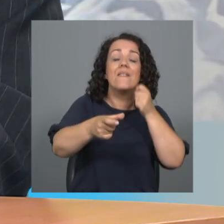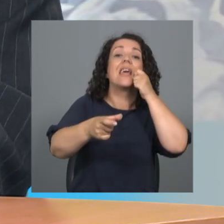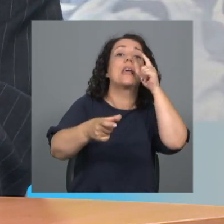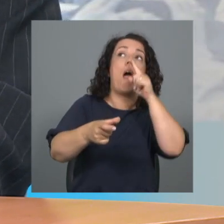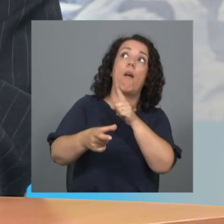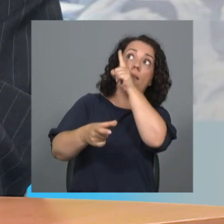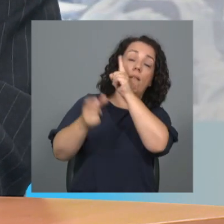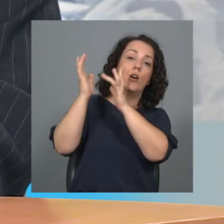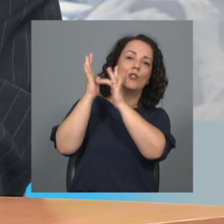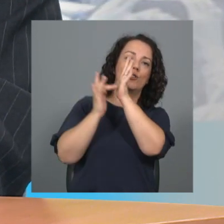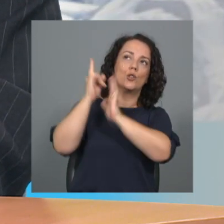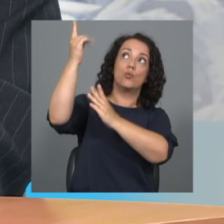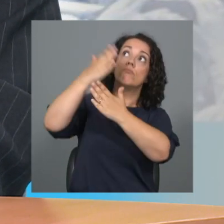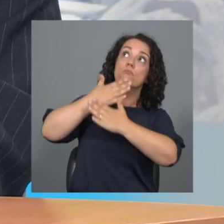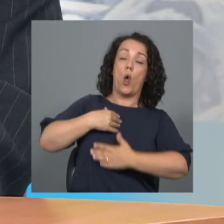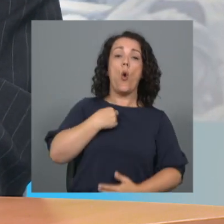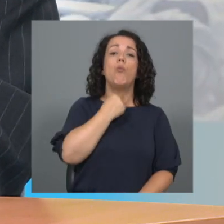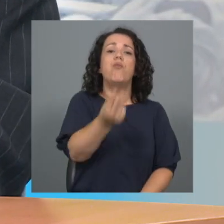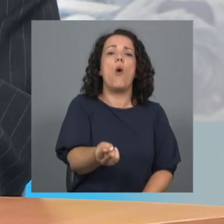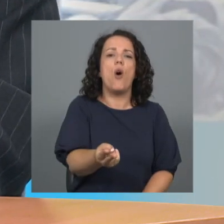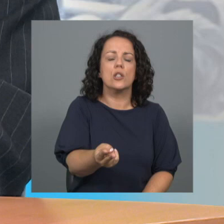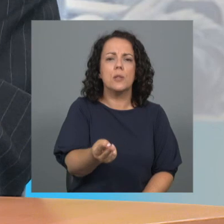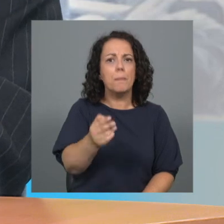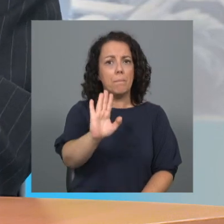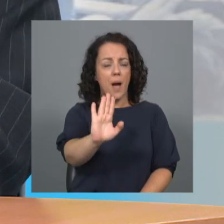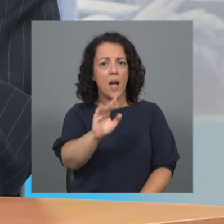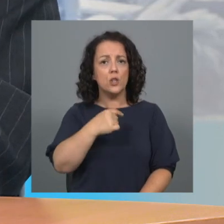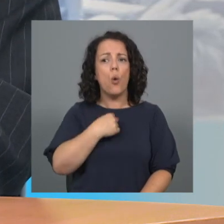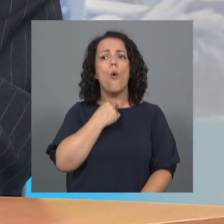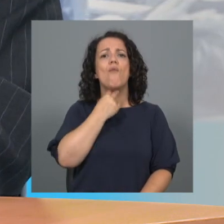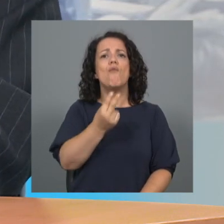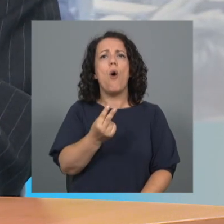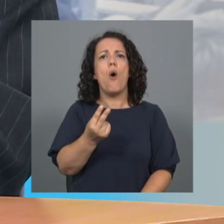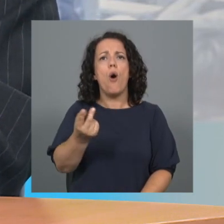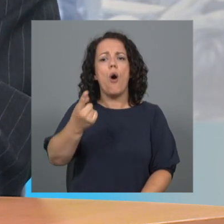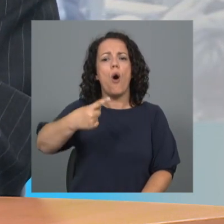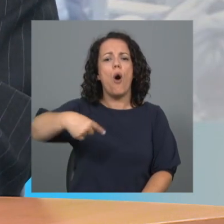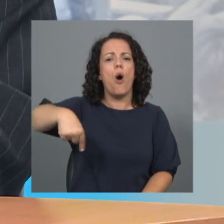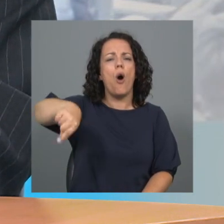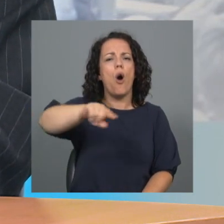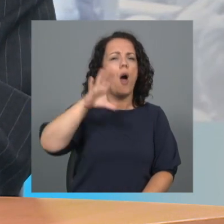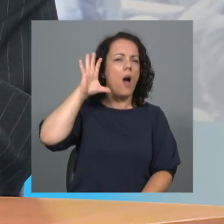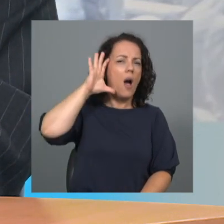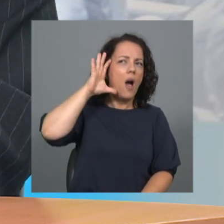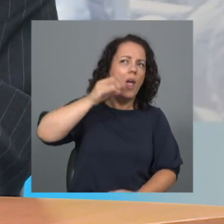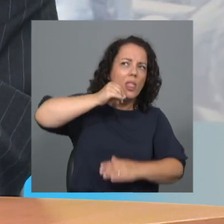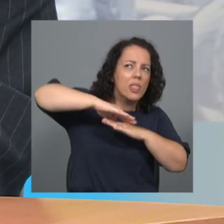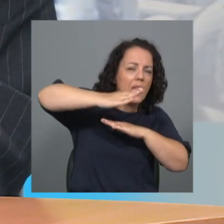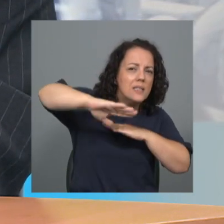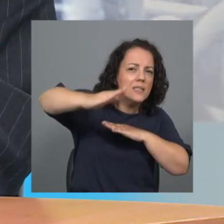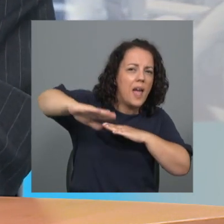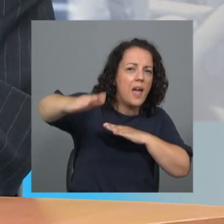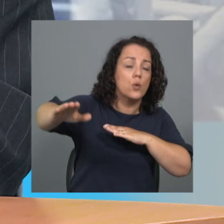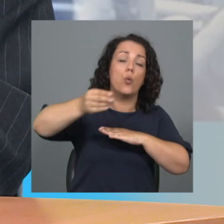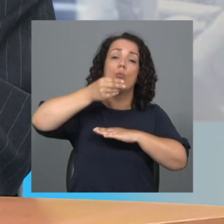Jesus. Eu sou a voz, mas sou uma voz que ninguém vai escutar, eu clamo no deserto. Aquele deserto é o lugar